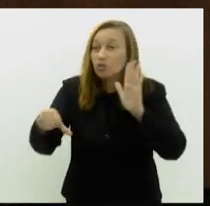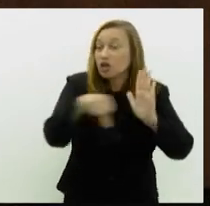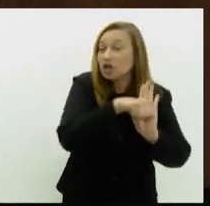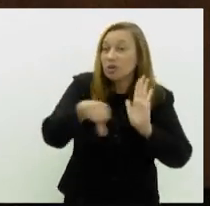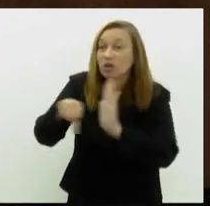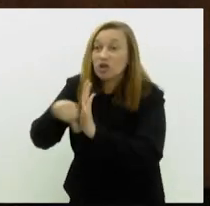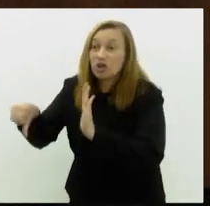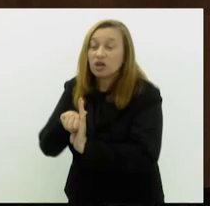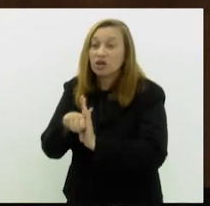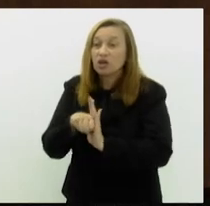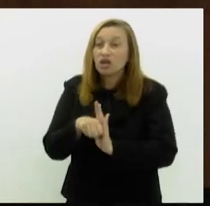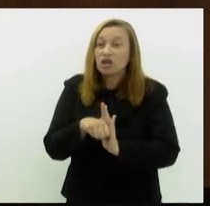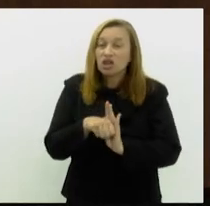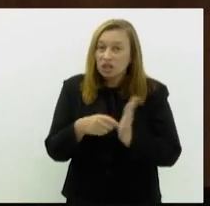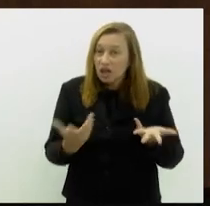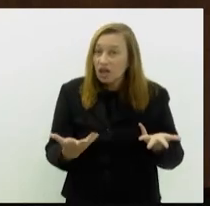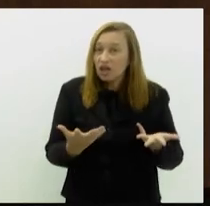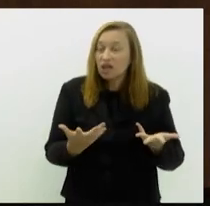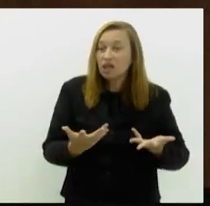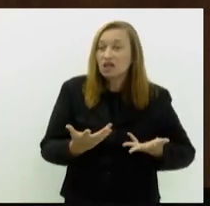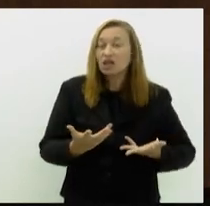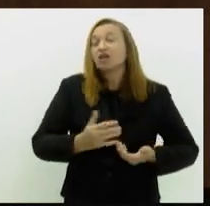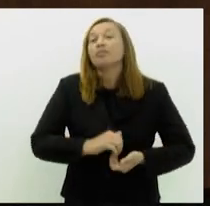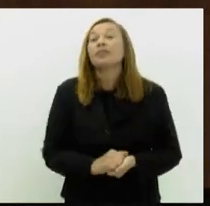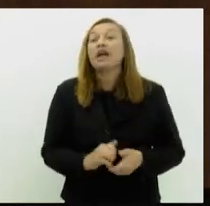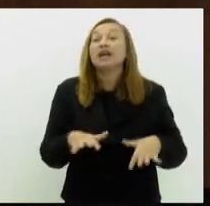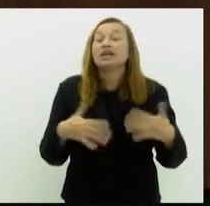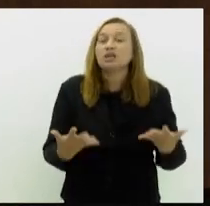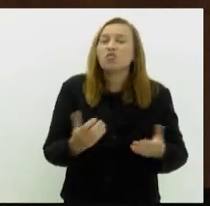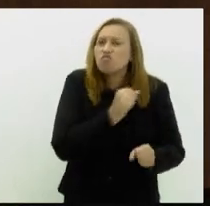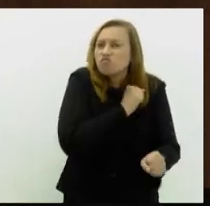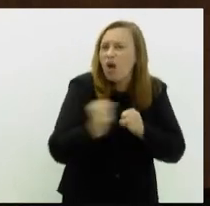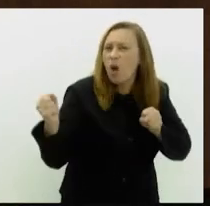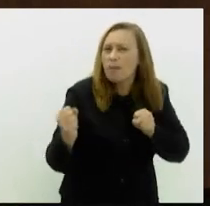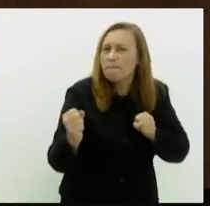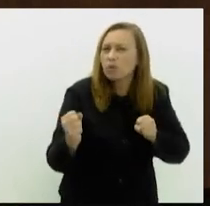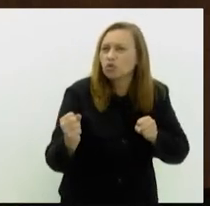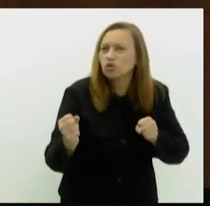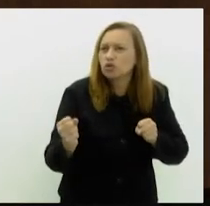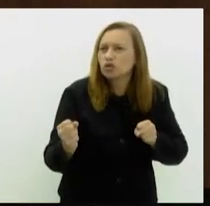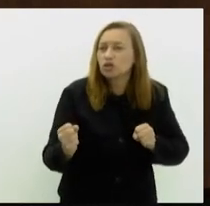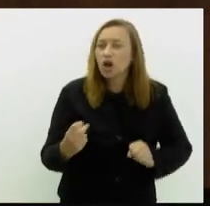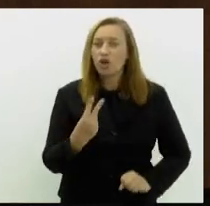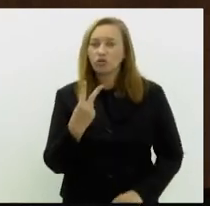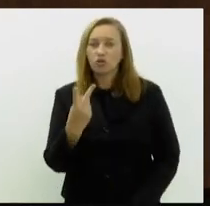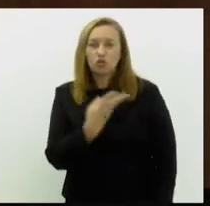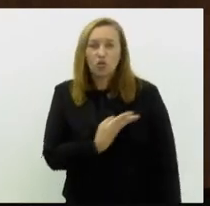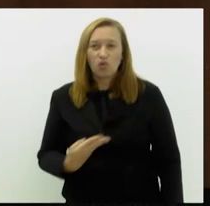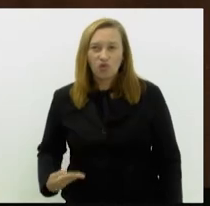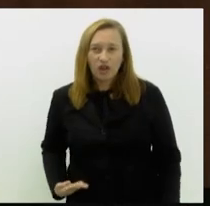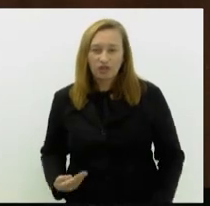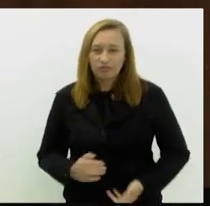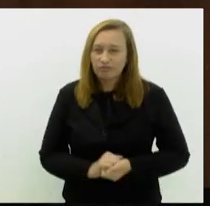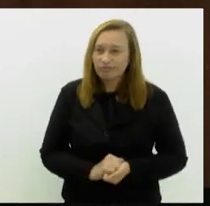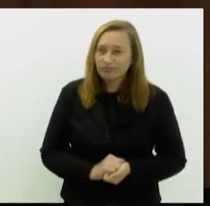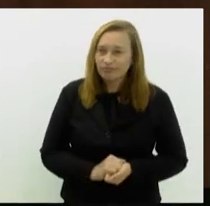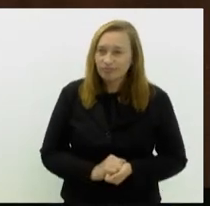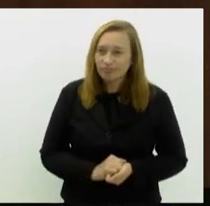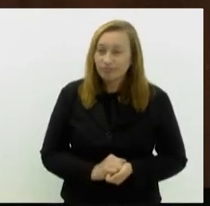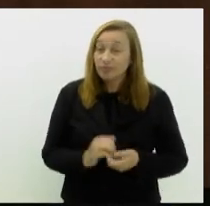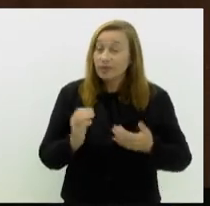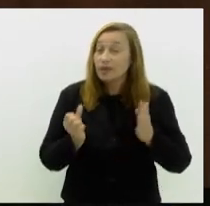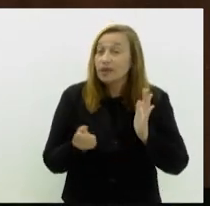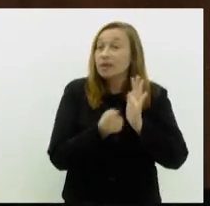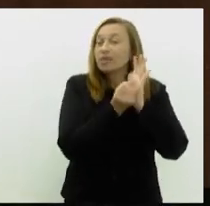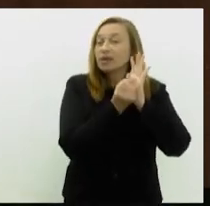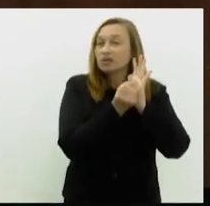roubando a população, tirando o sono da população de bem. Então fica o meu repúdio aos dois governos que